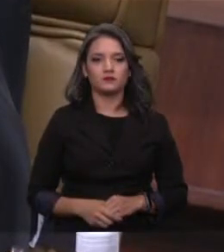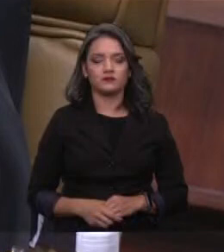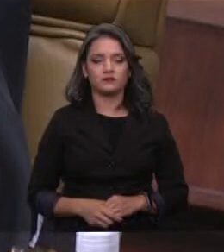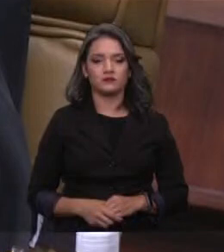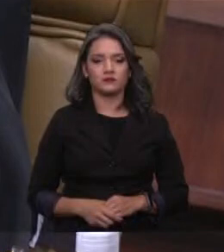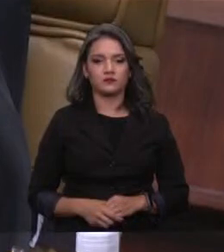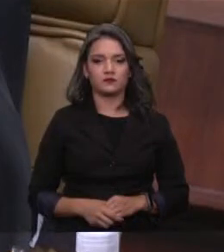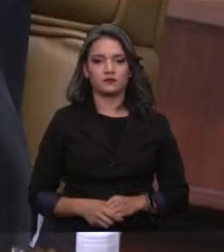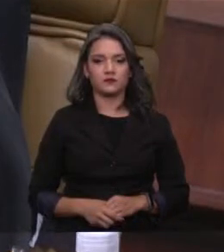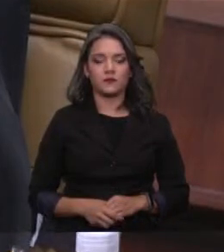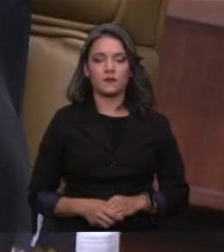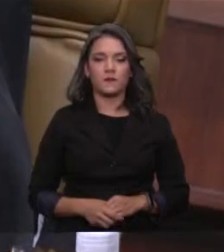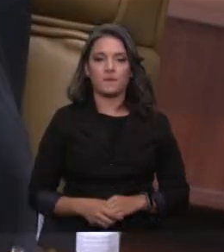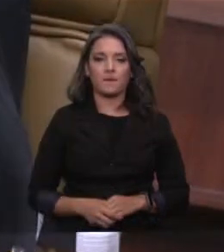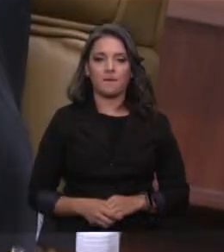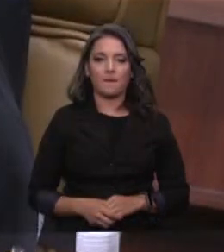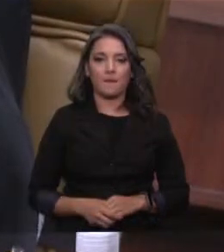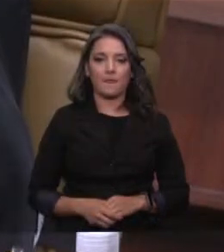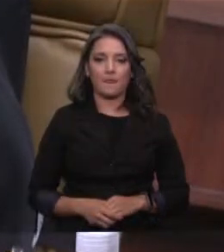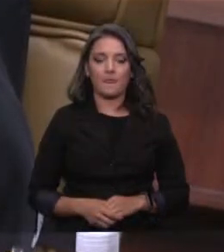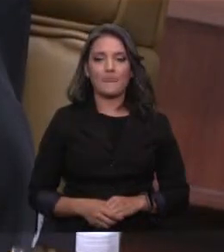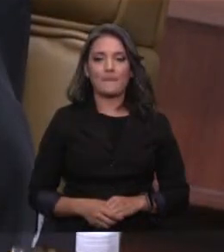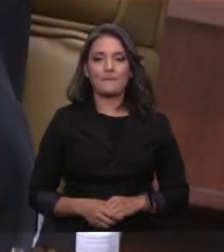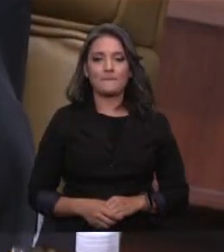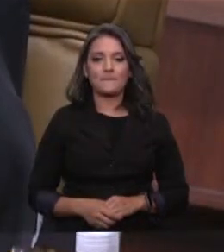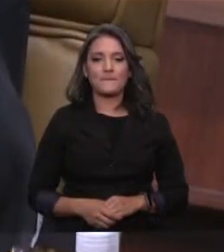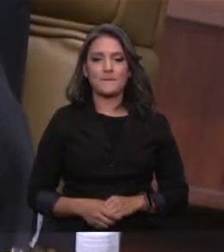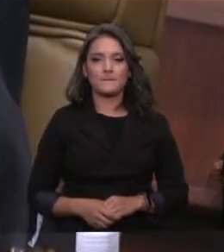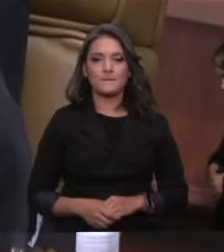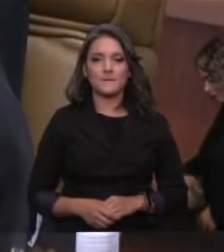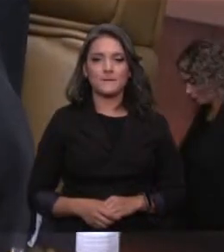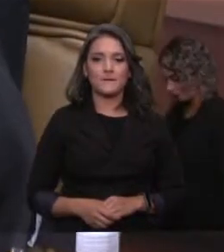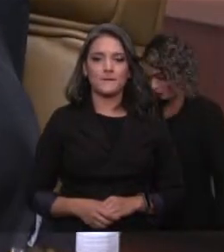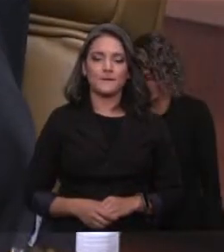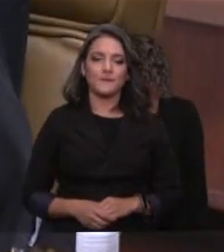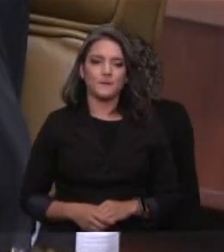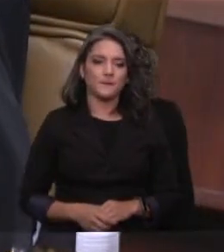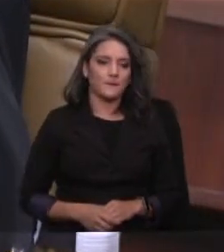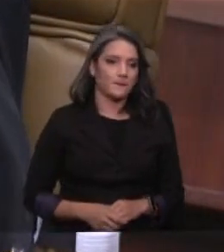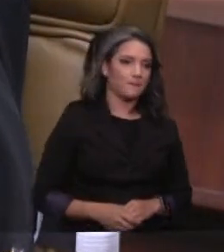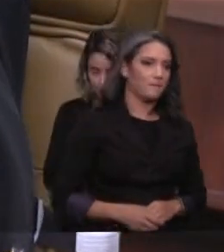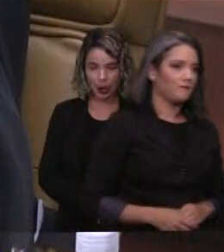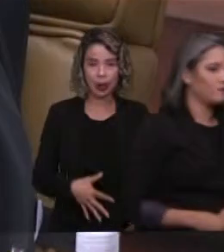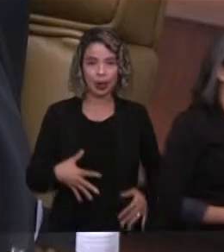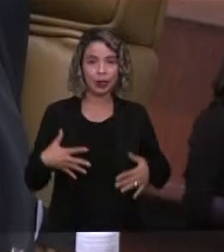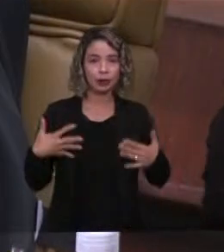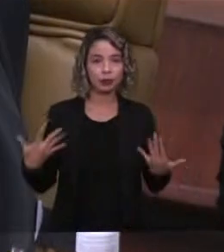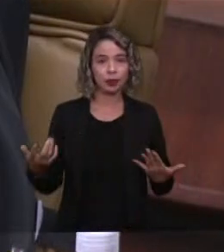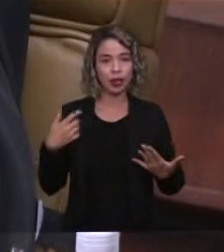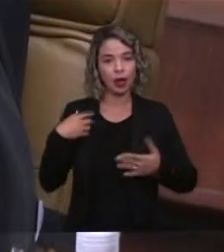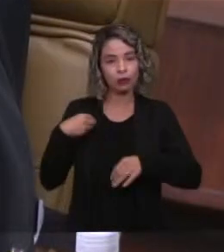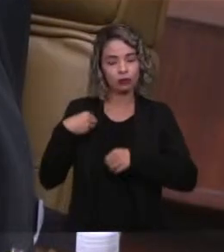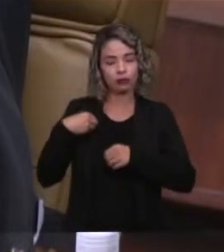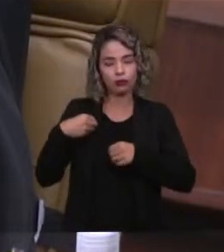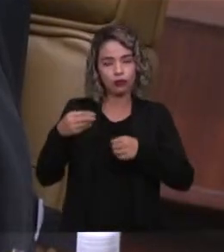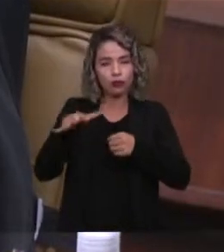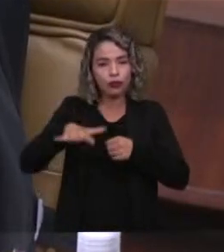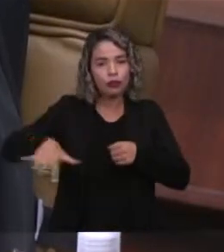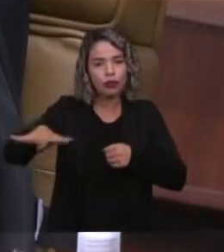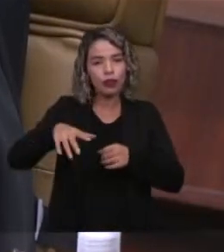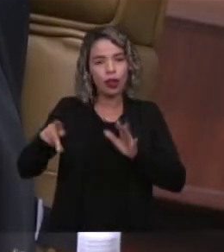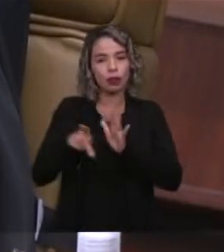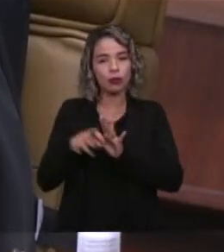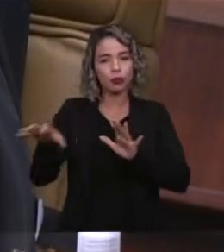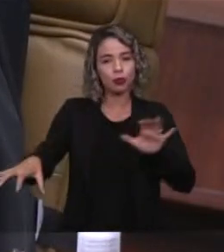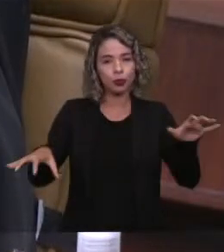A desclassificação, entendo, pode ser realizada de plano, independentemente do aditamento, nos